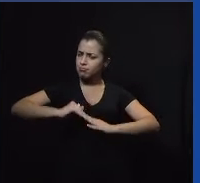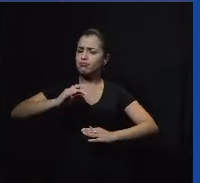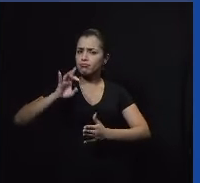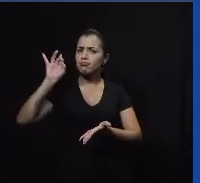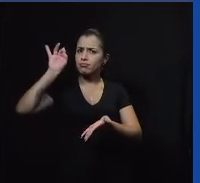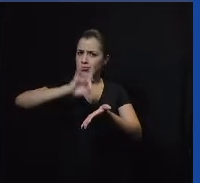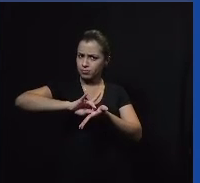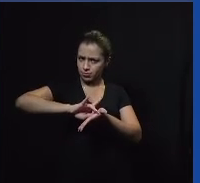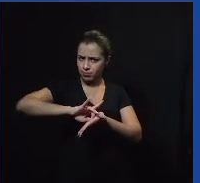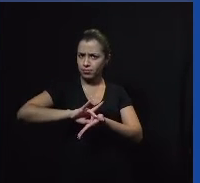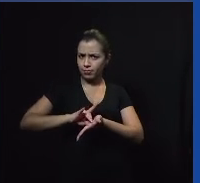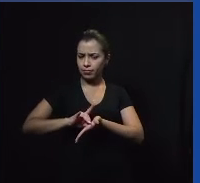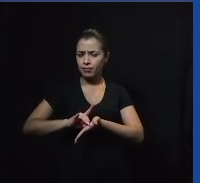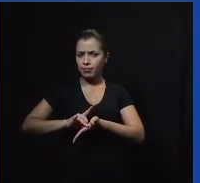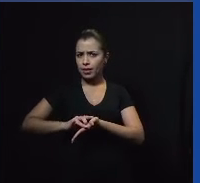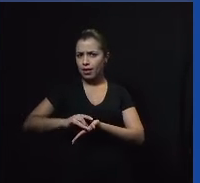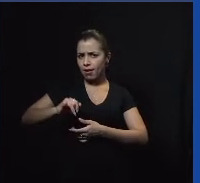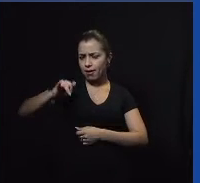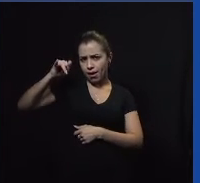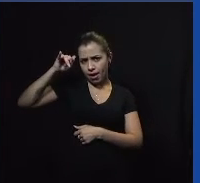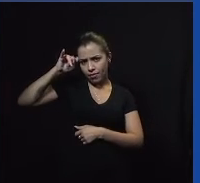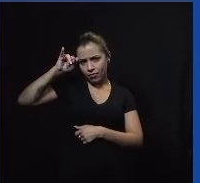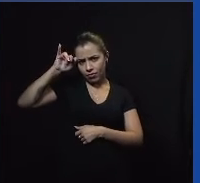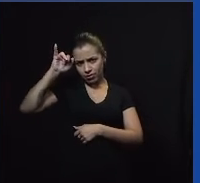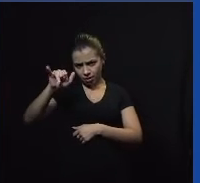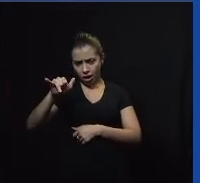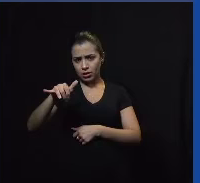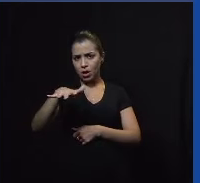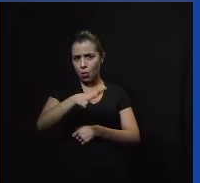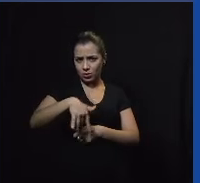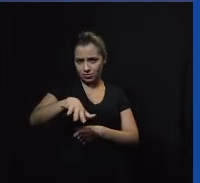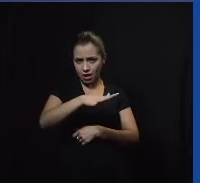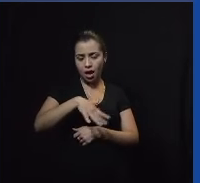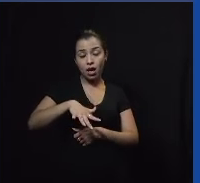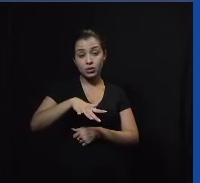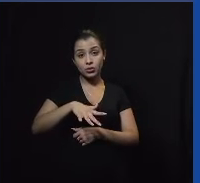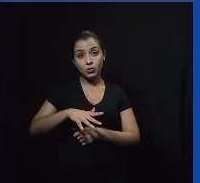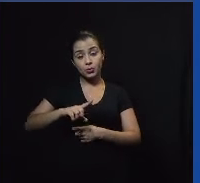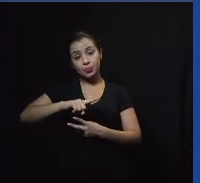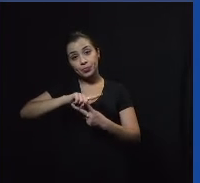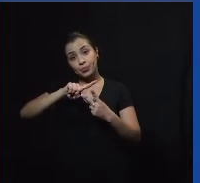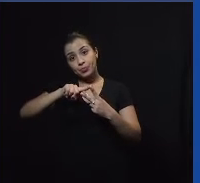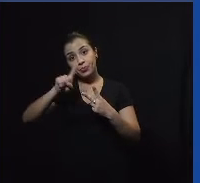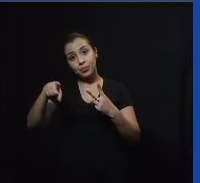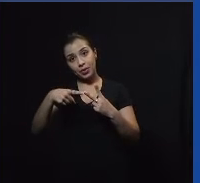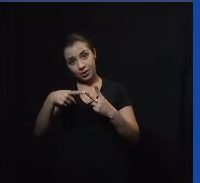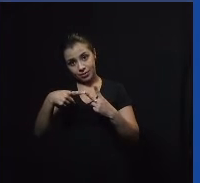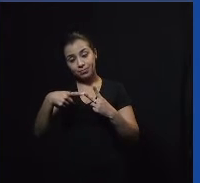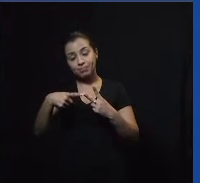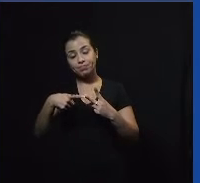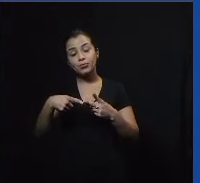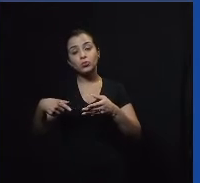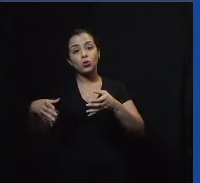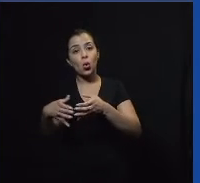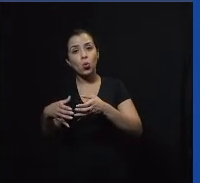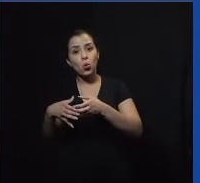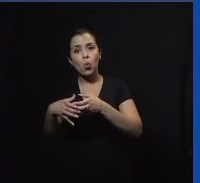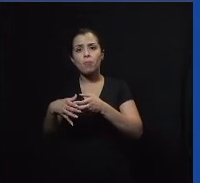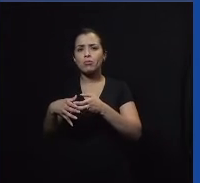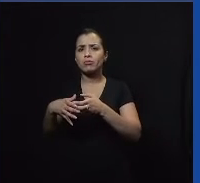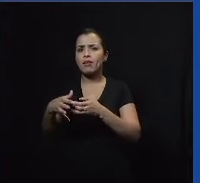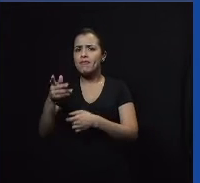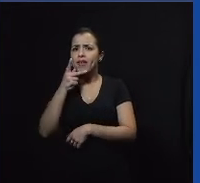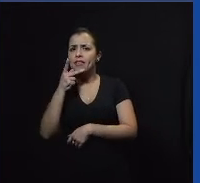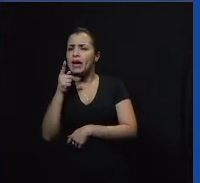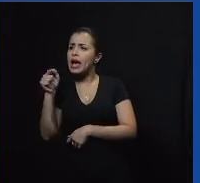e revitalizar o espaço lá esportivo, e um grupo de cidadãos que diziam, não, isso é coisa da